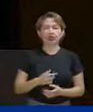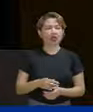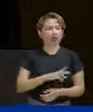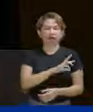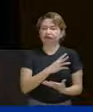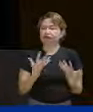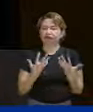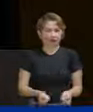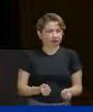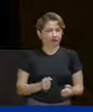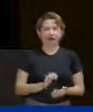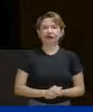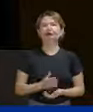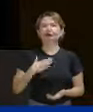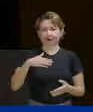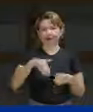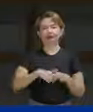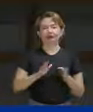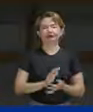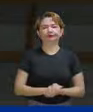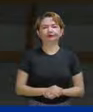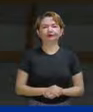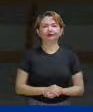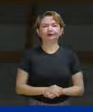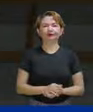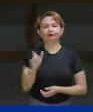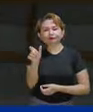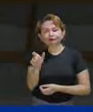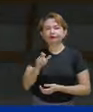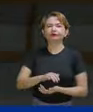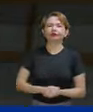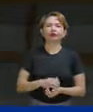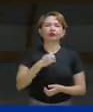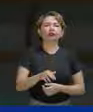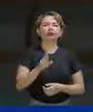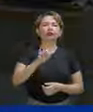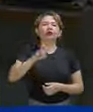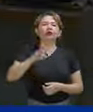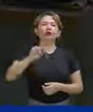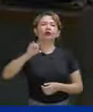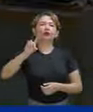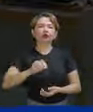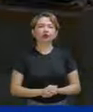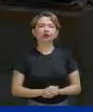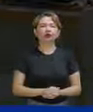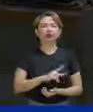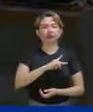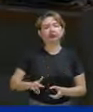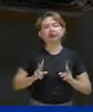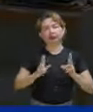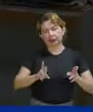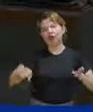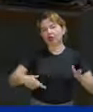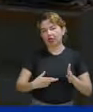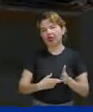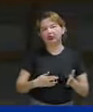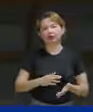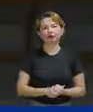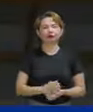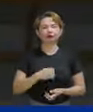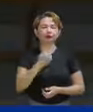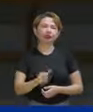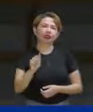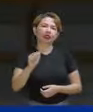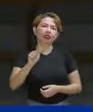Martins Souto. É como eu voto, excelência. Juiz Rivaldo Valente. Presidente, eu acompanho integralmente o relator.